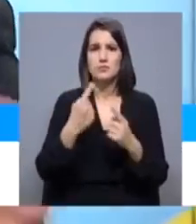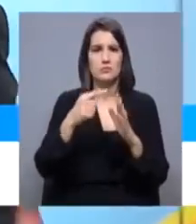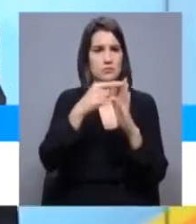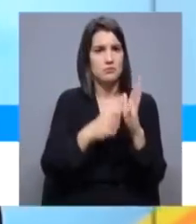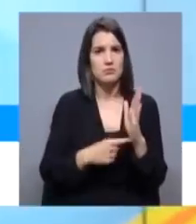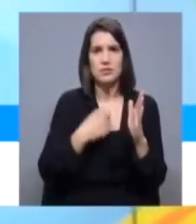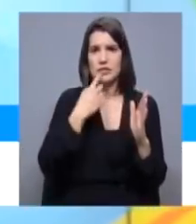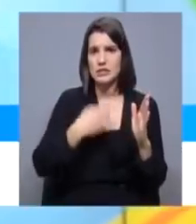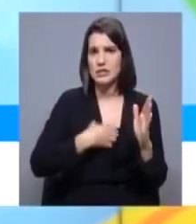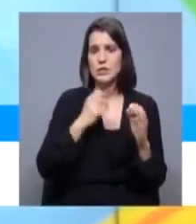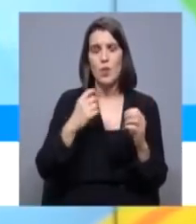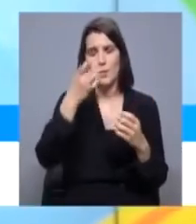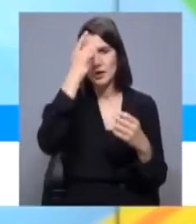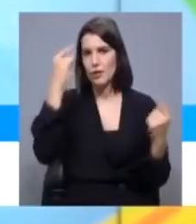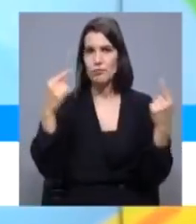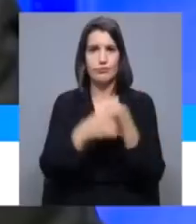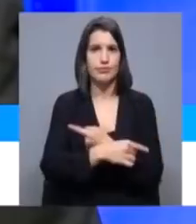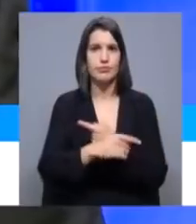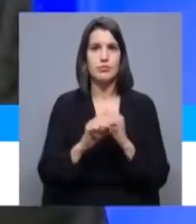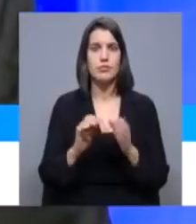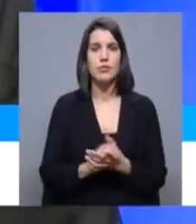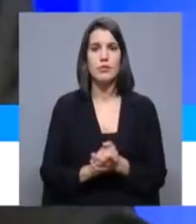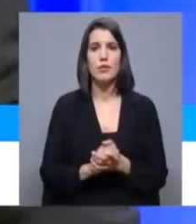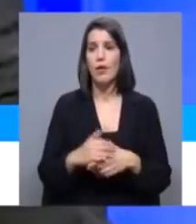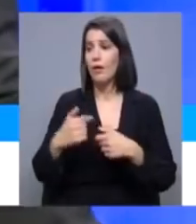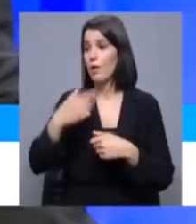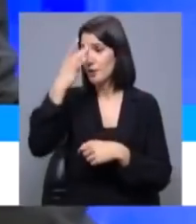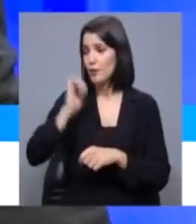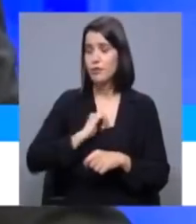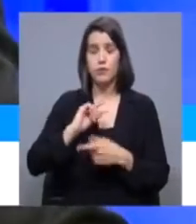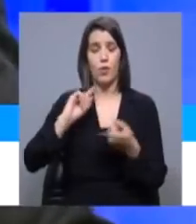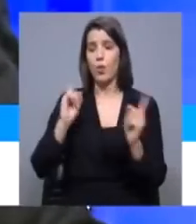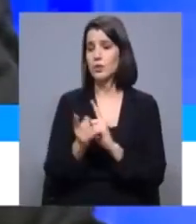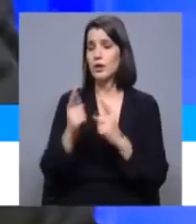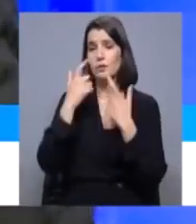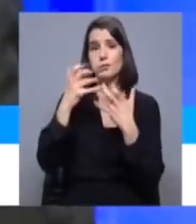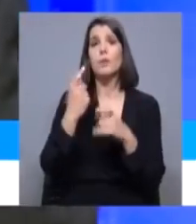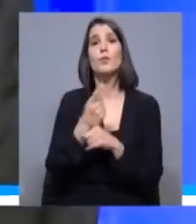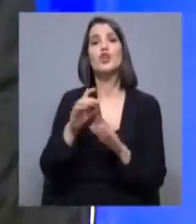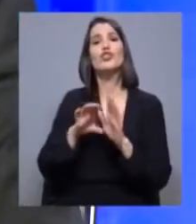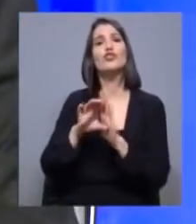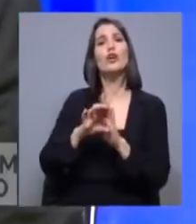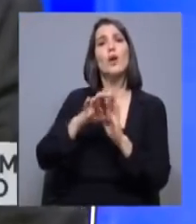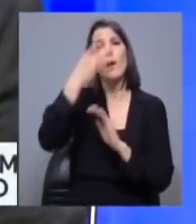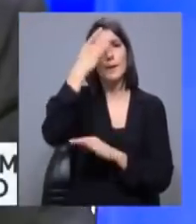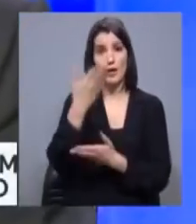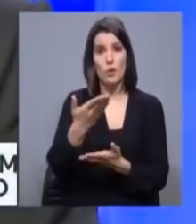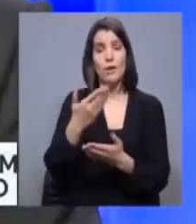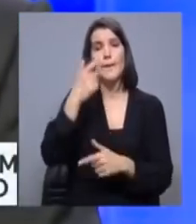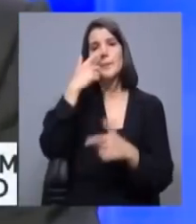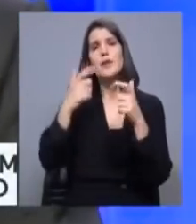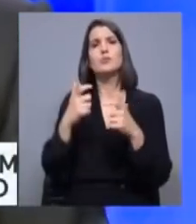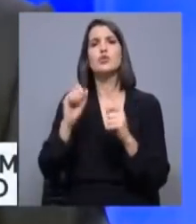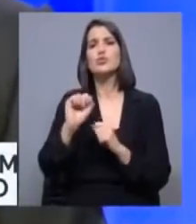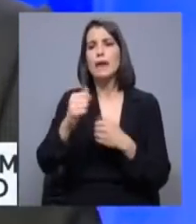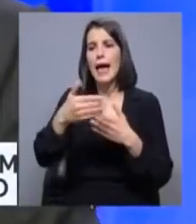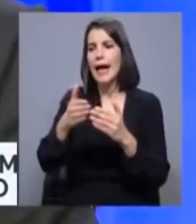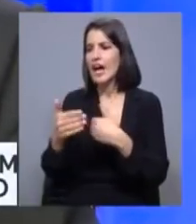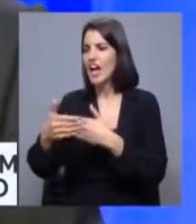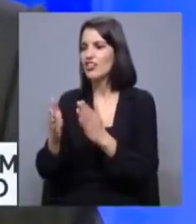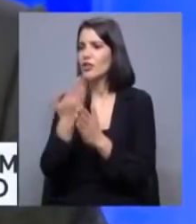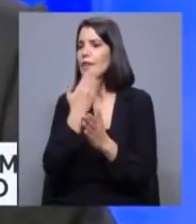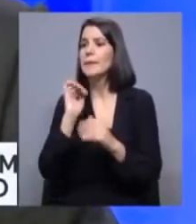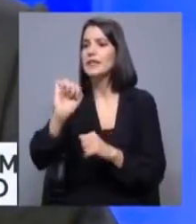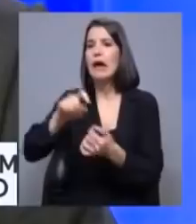valores é totalmente oposto ao que eu sou pessoalmente o curso porque na visão do chega as pessoas estão um portas a caixinhas para a